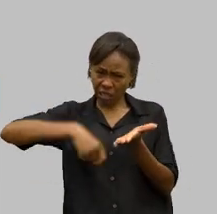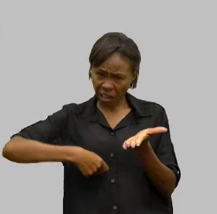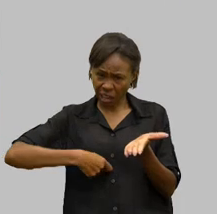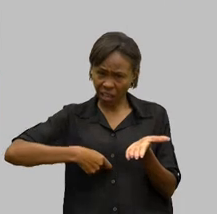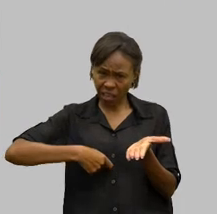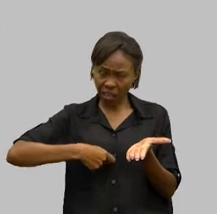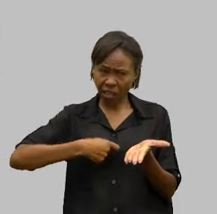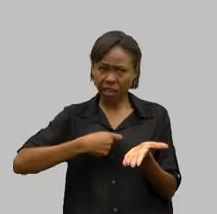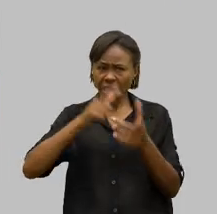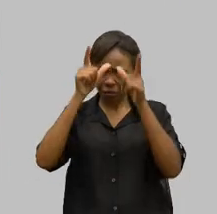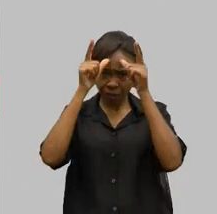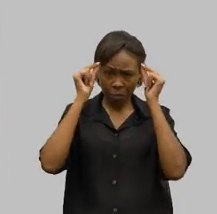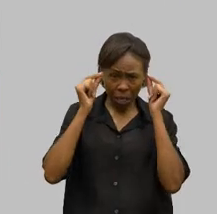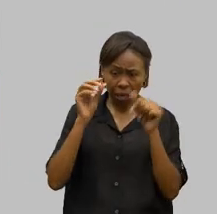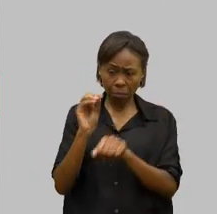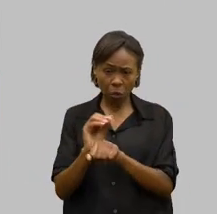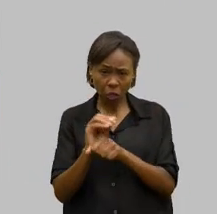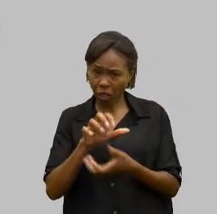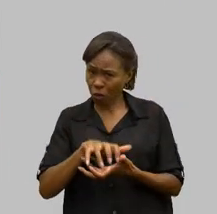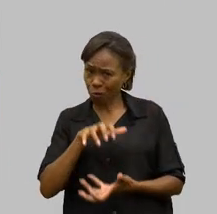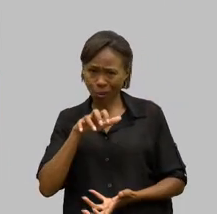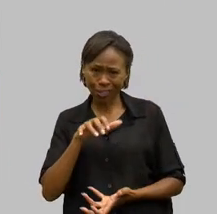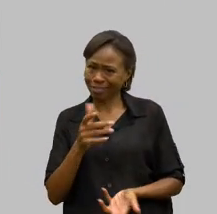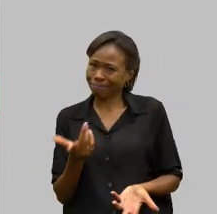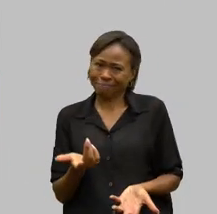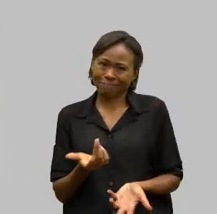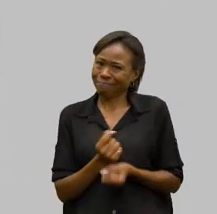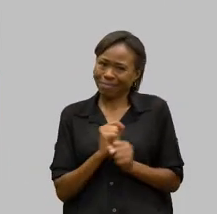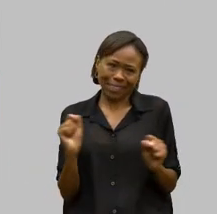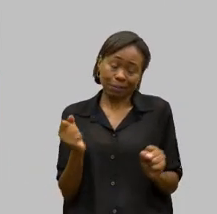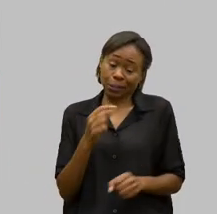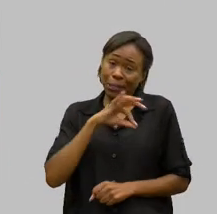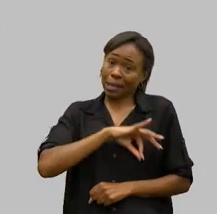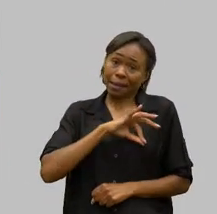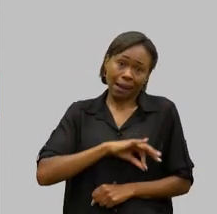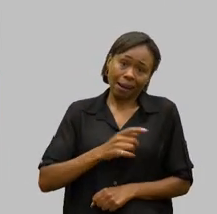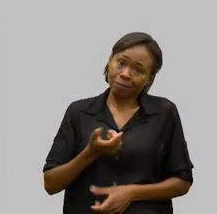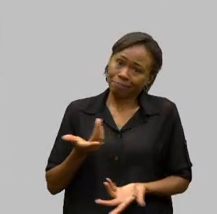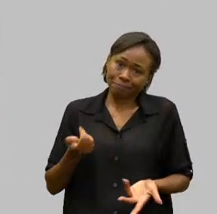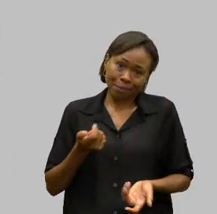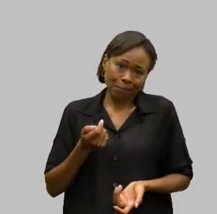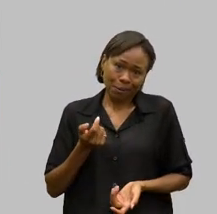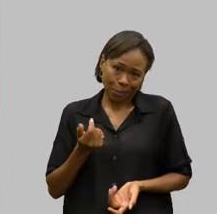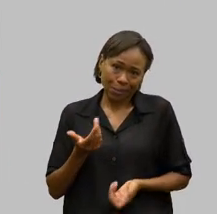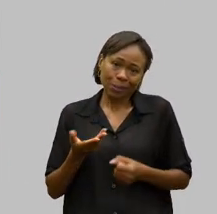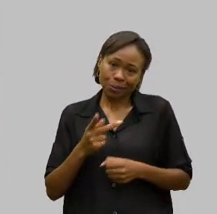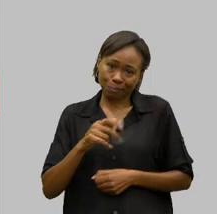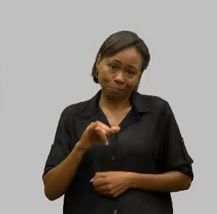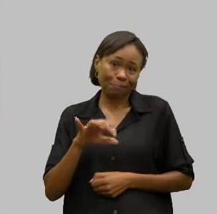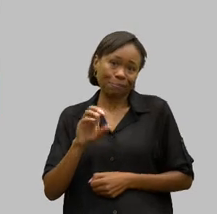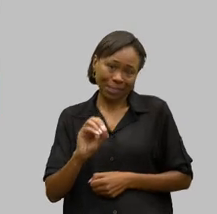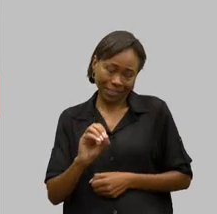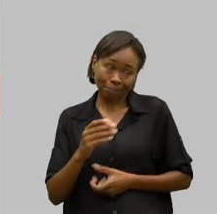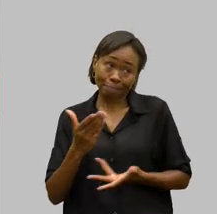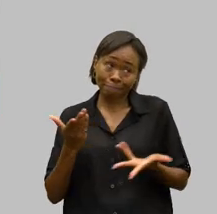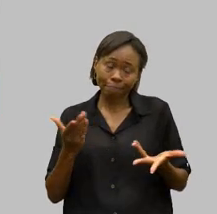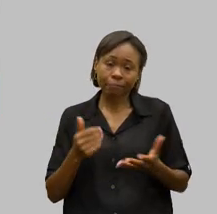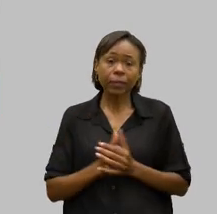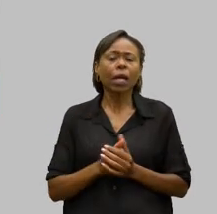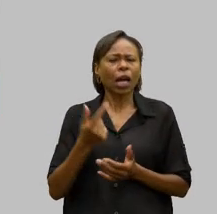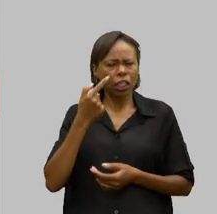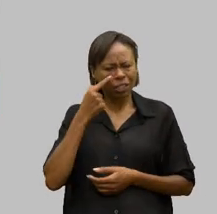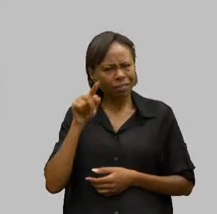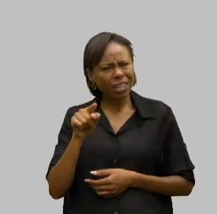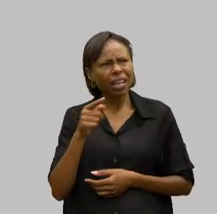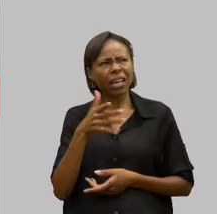é ainda mais que o piso da enfermagem. Então, só essa questão, mas vemos aí na área técnica de tantas de mecânica,